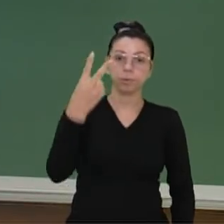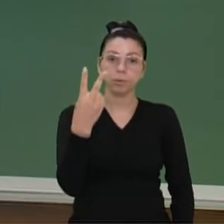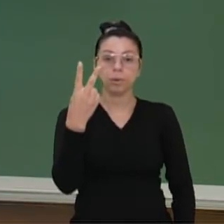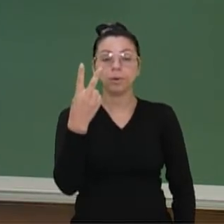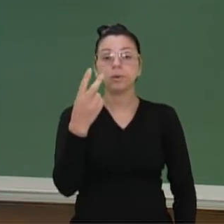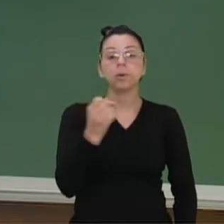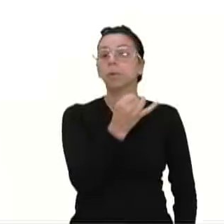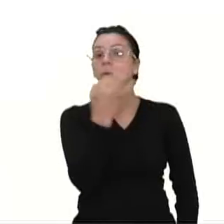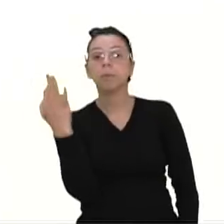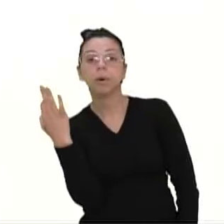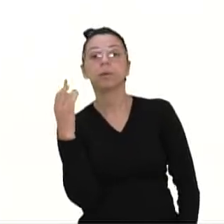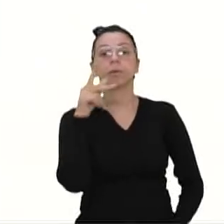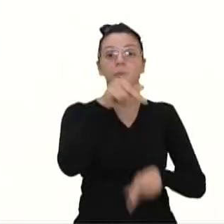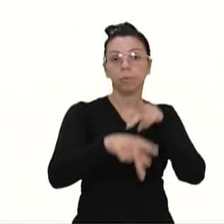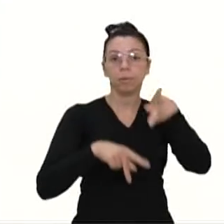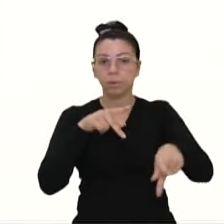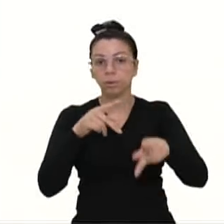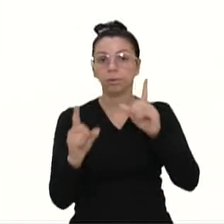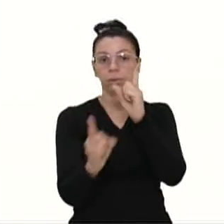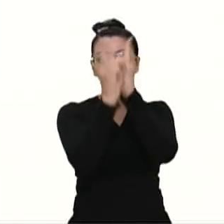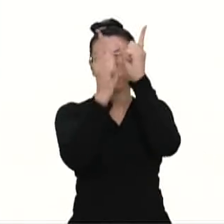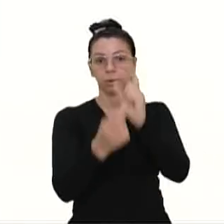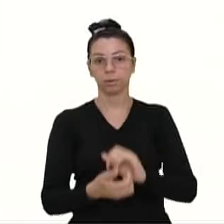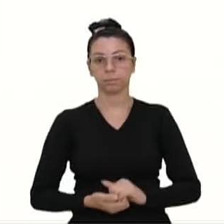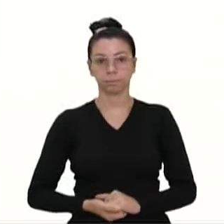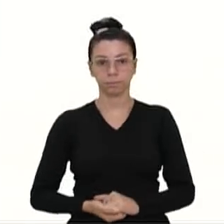determine a população.